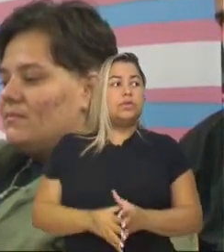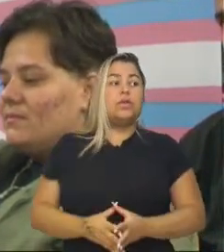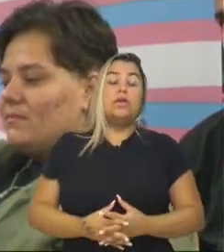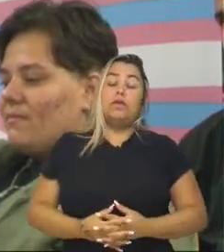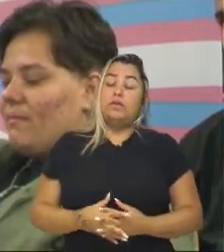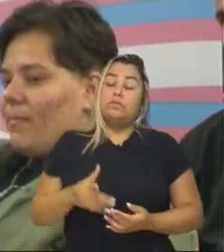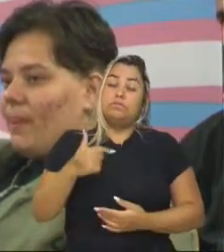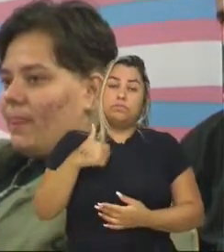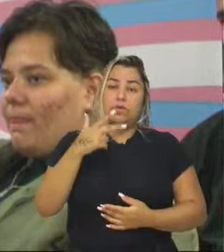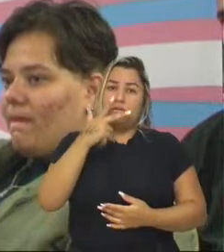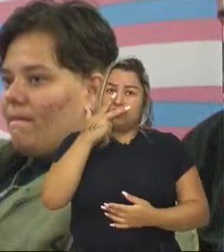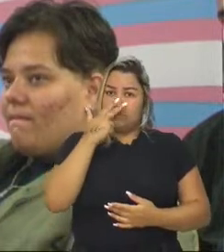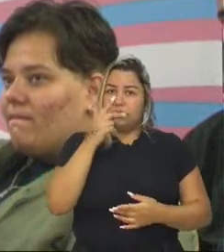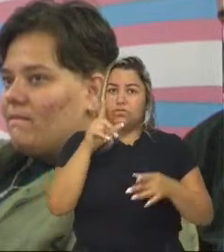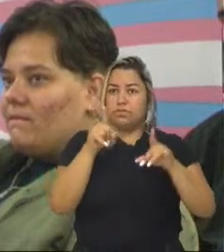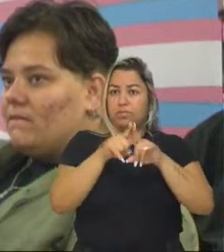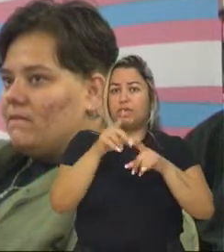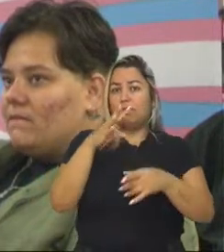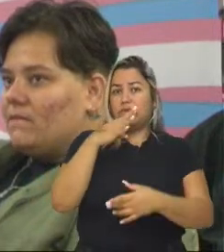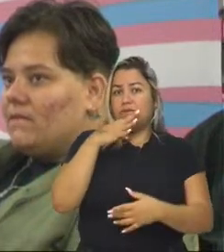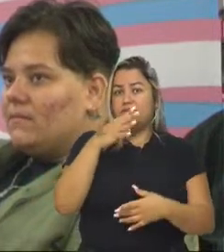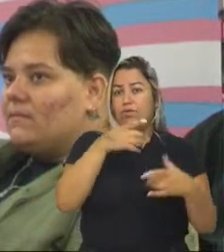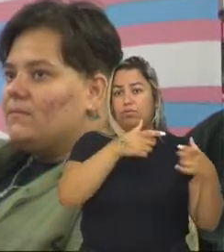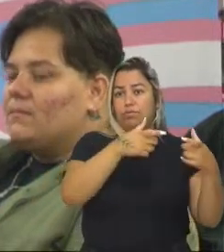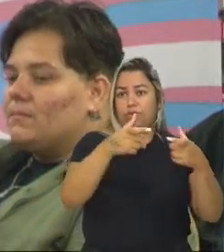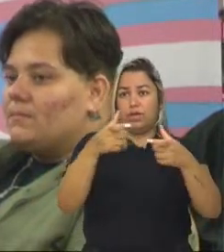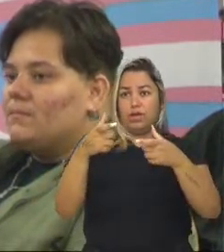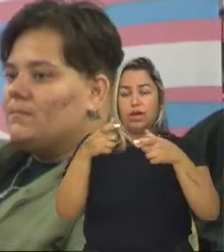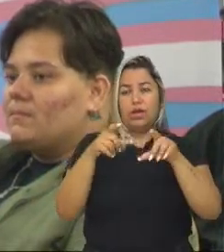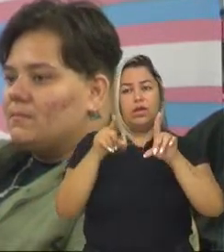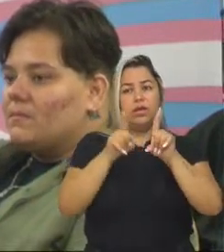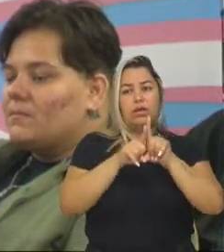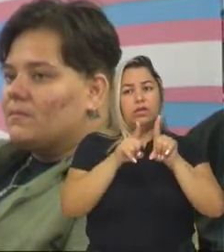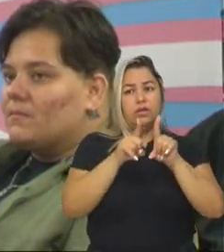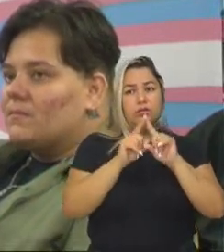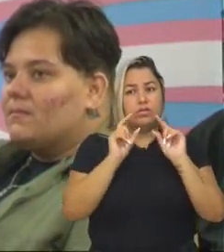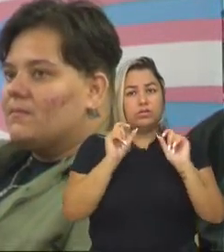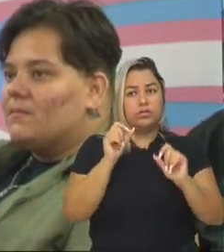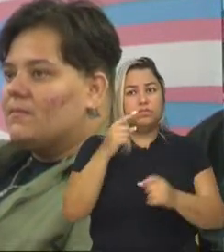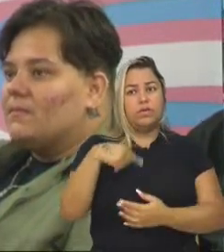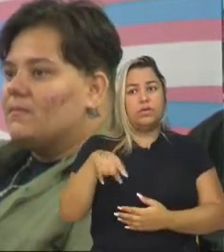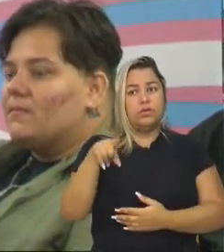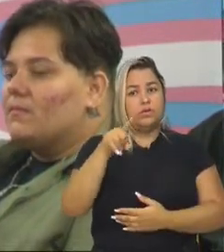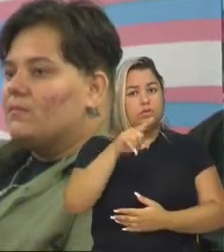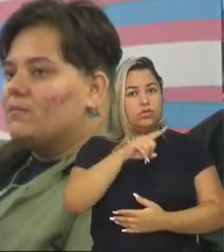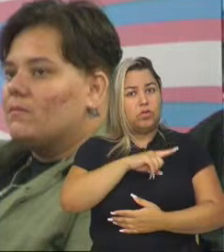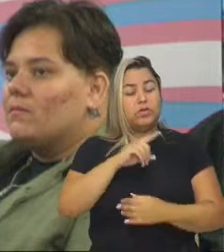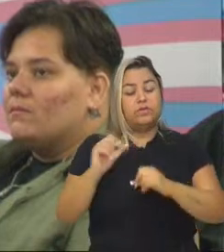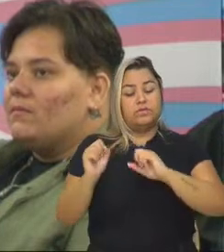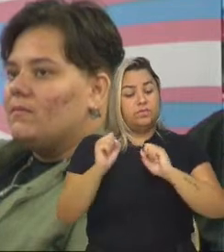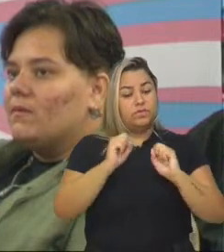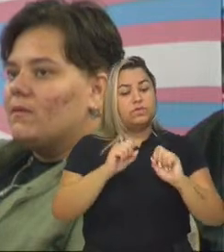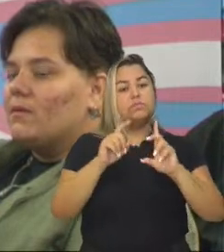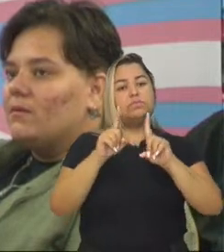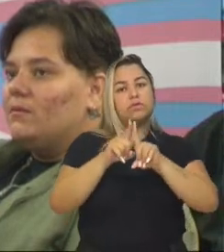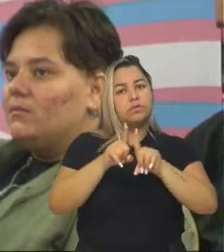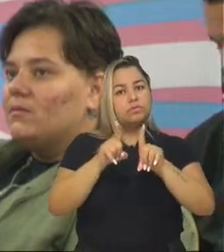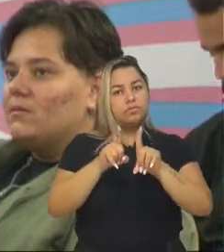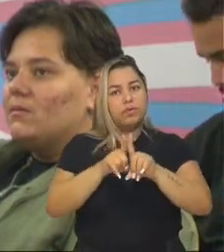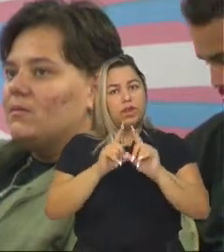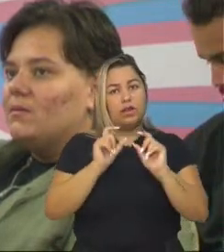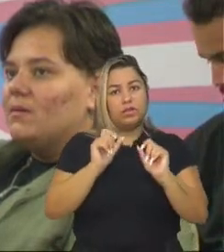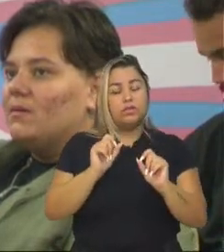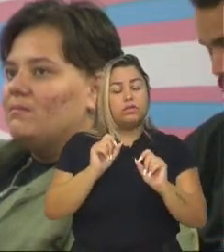que conseguir reconhecer esse lugar e que a gente possa